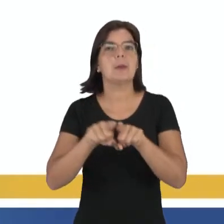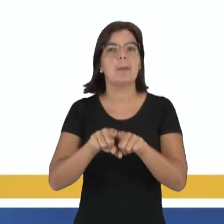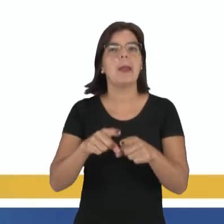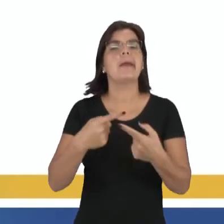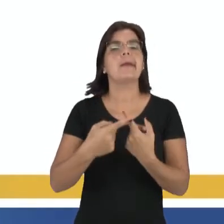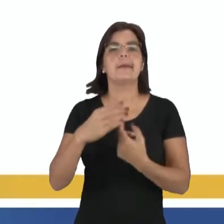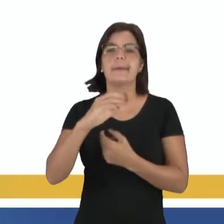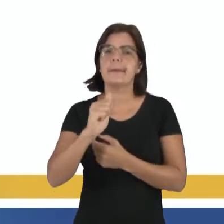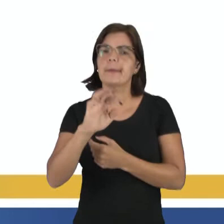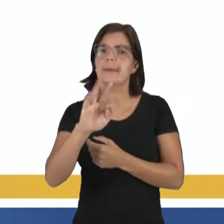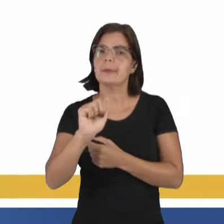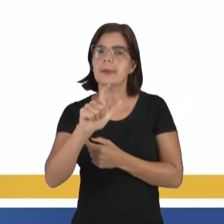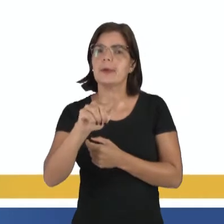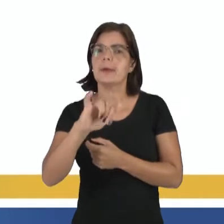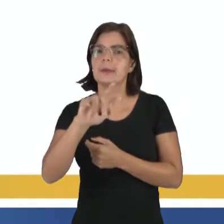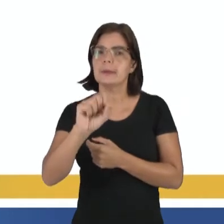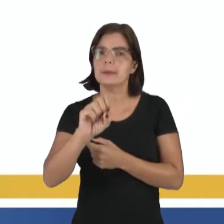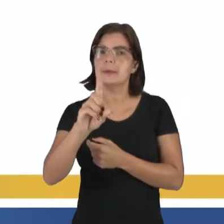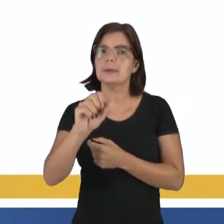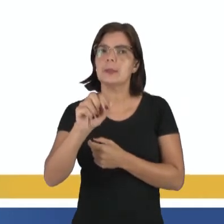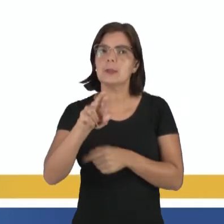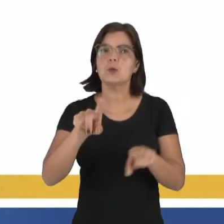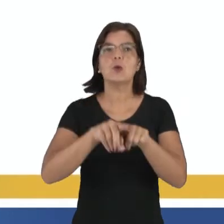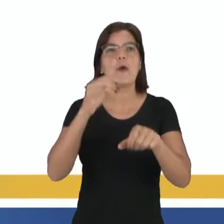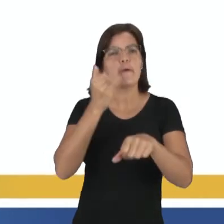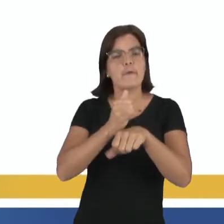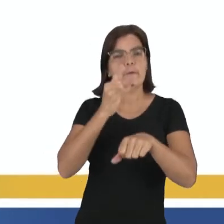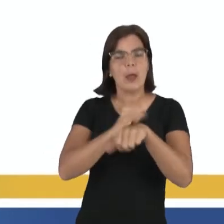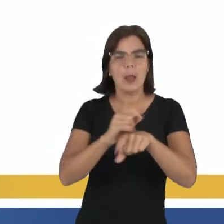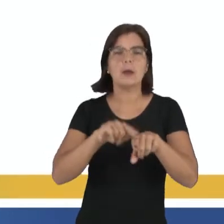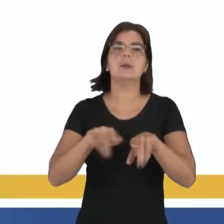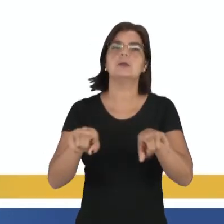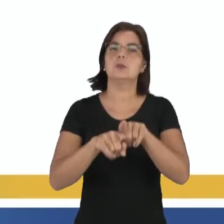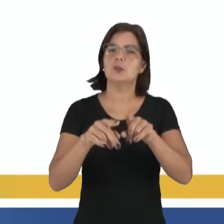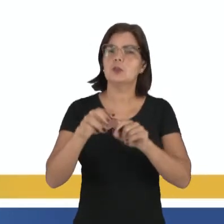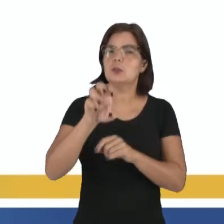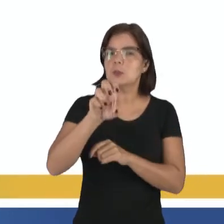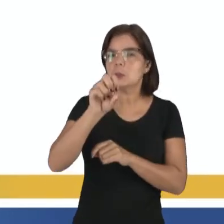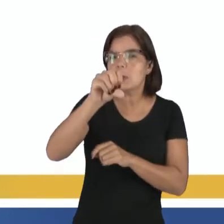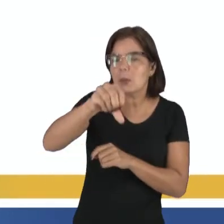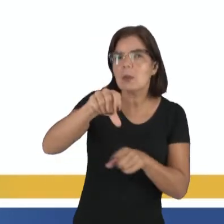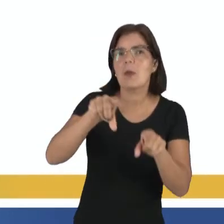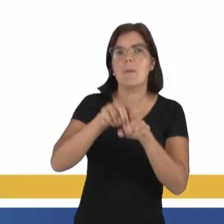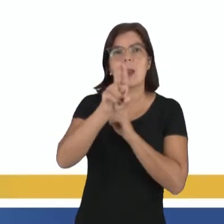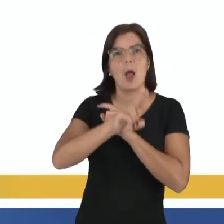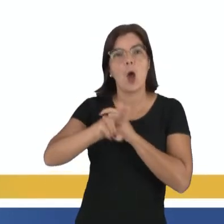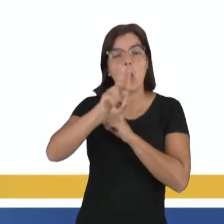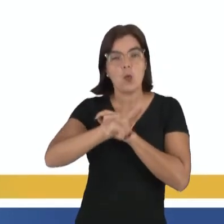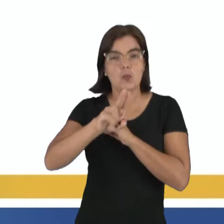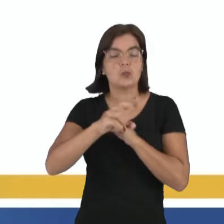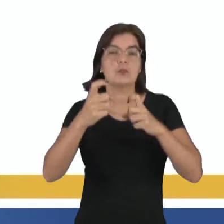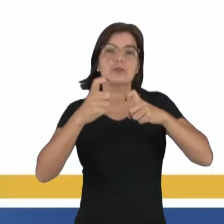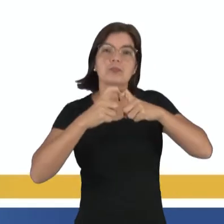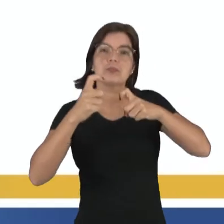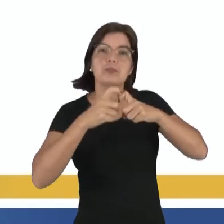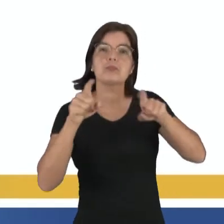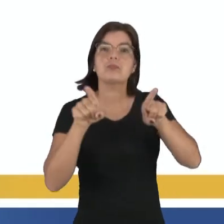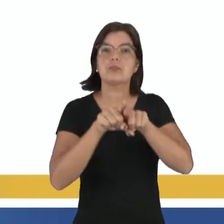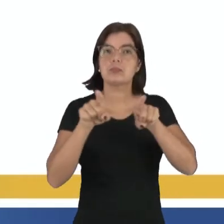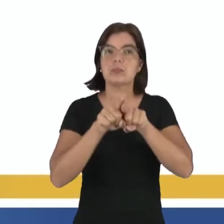autopeças e catalisadores; ferro radiativo ou ferro 59 para usos na medicina ou como